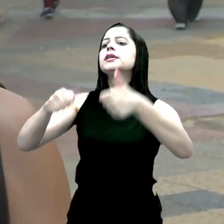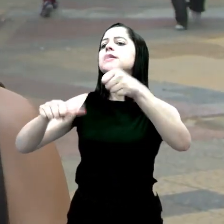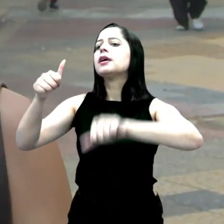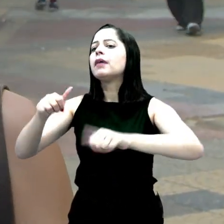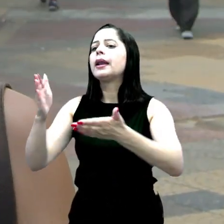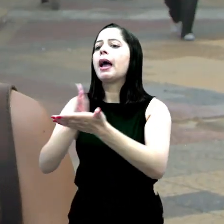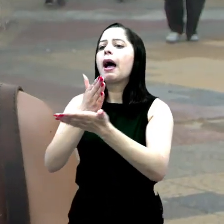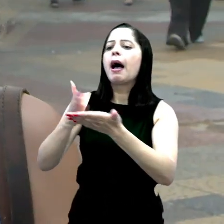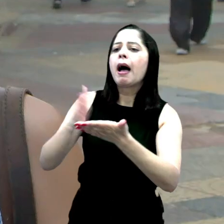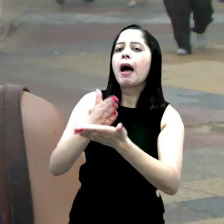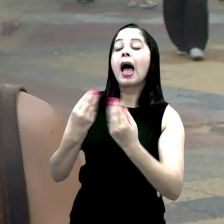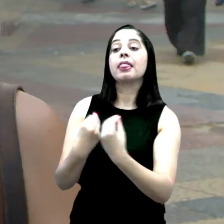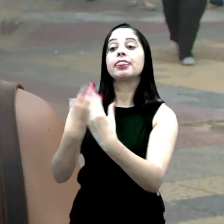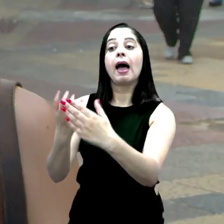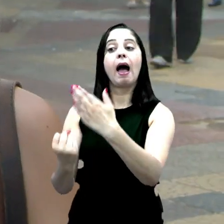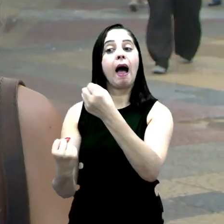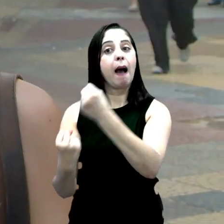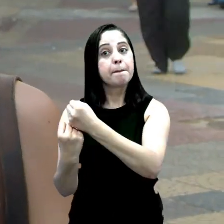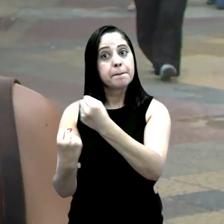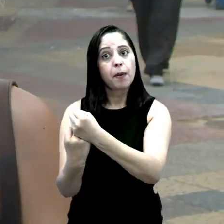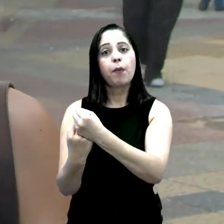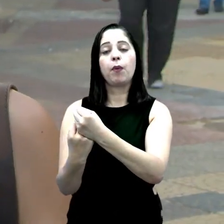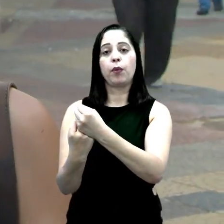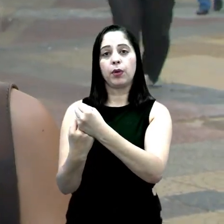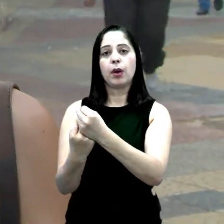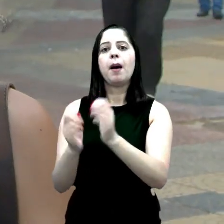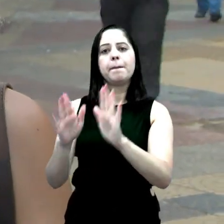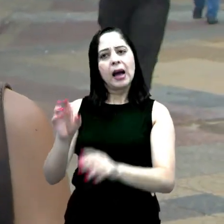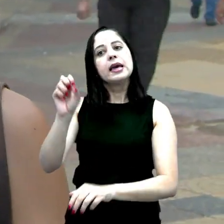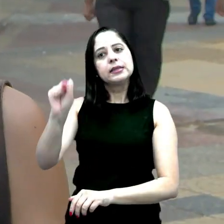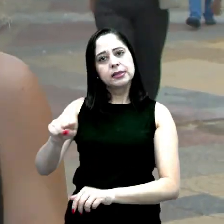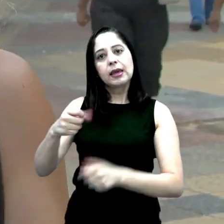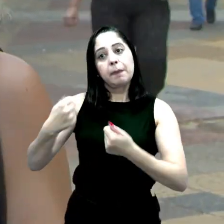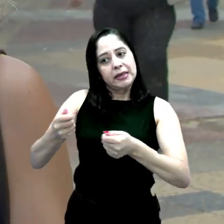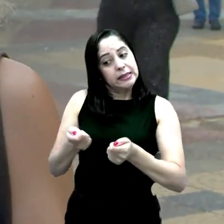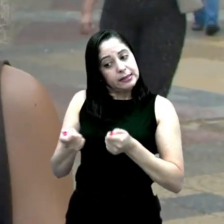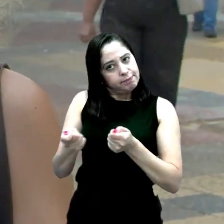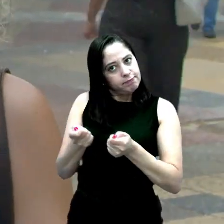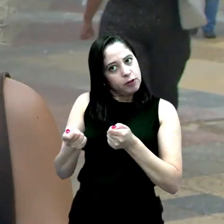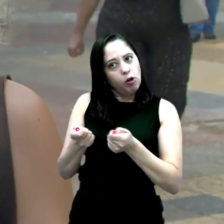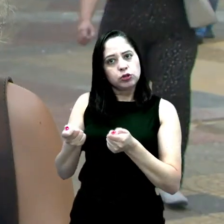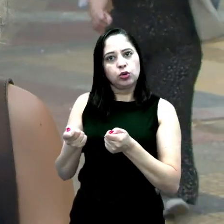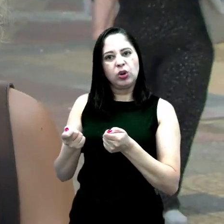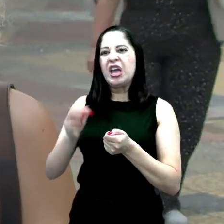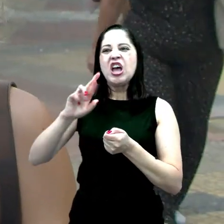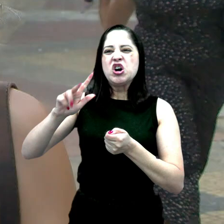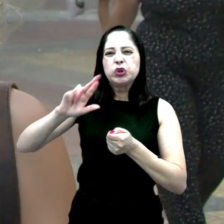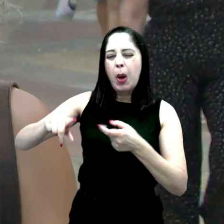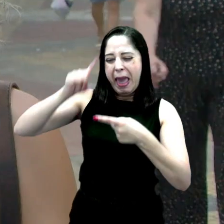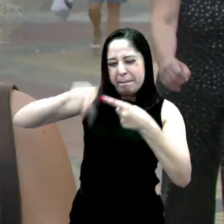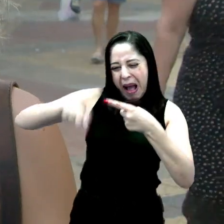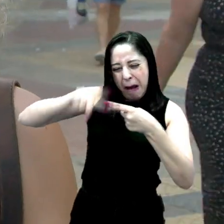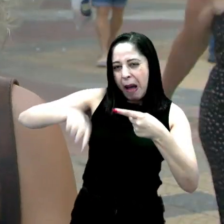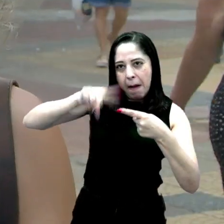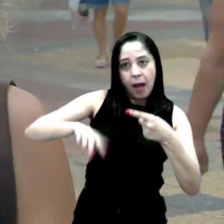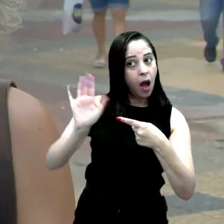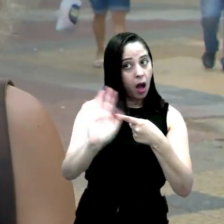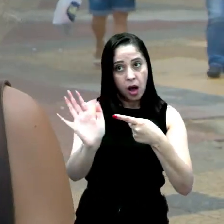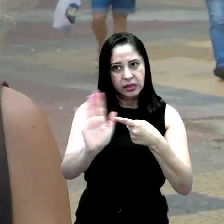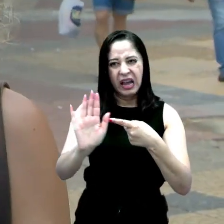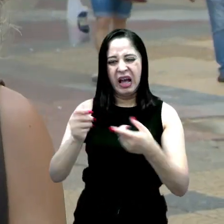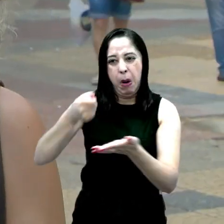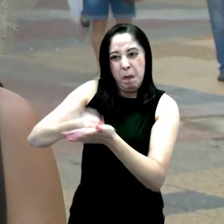de apoio, não digo nem fiscalização, mas tem que ter, sim, um controle. Não digo um controle